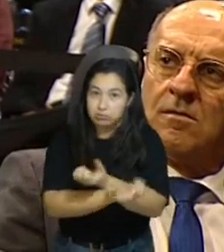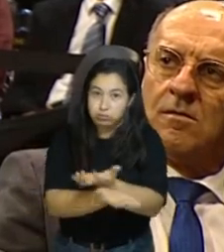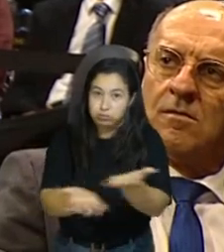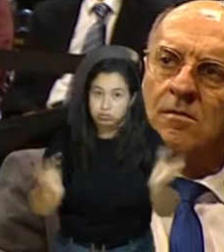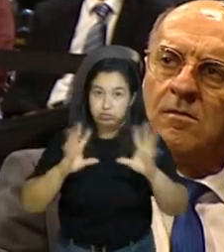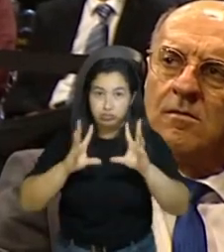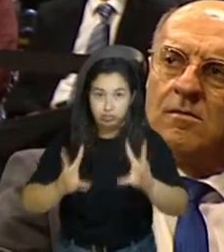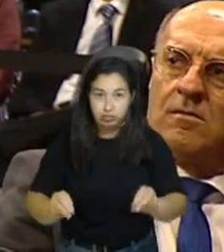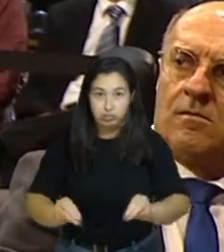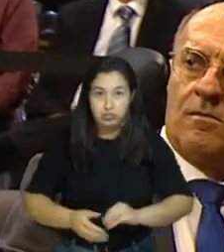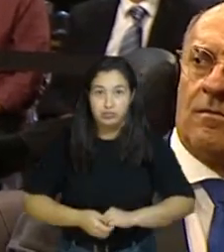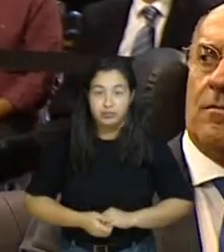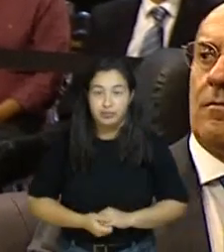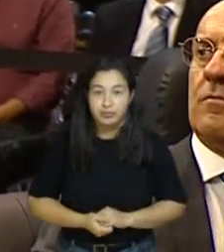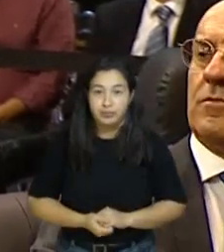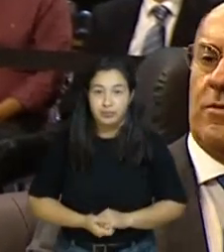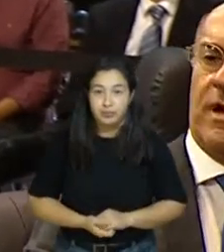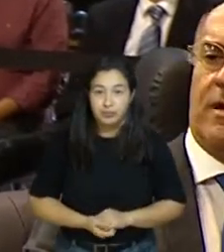material